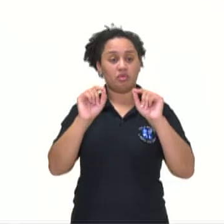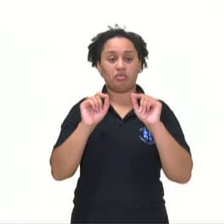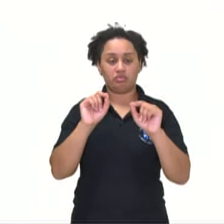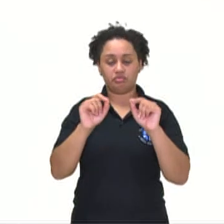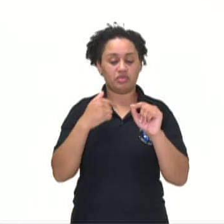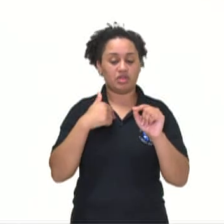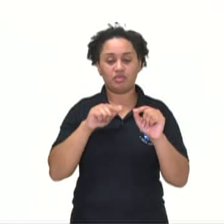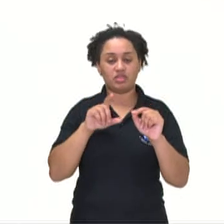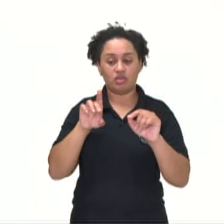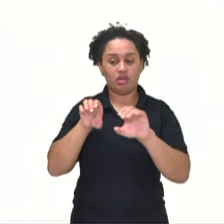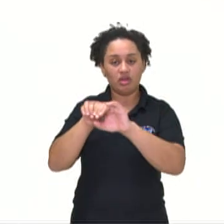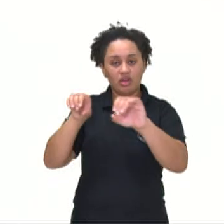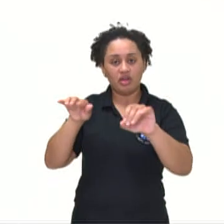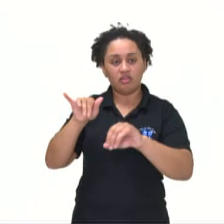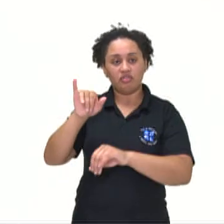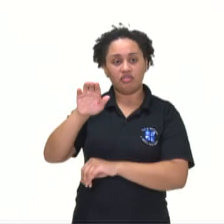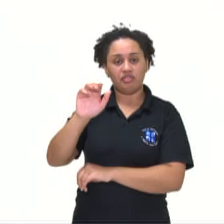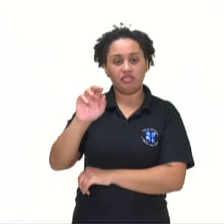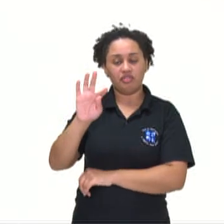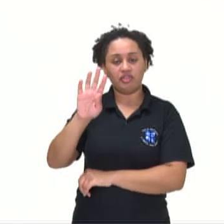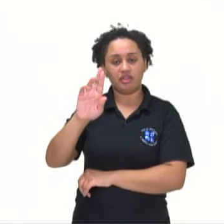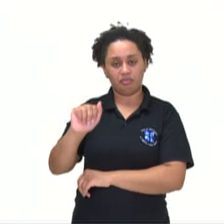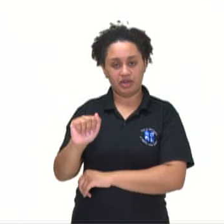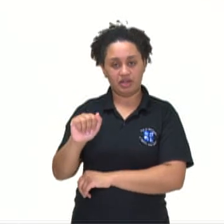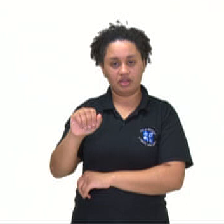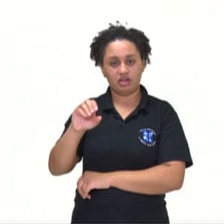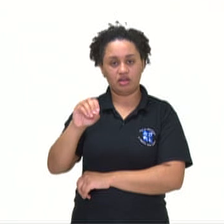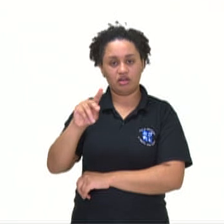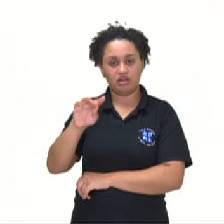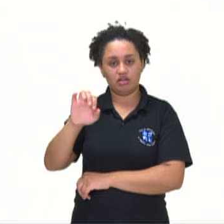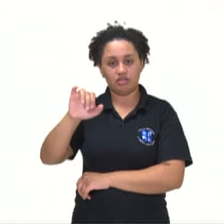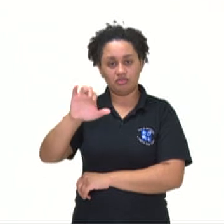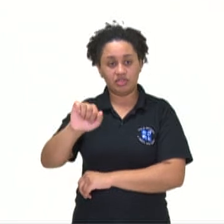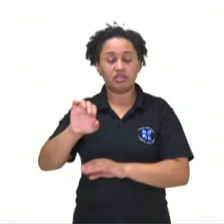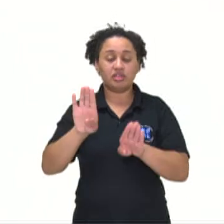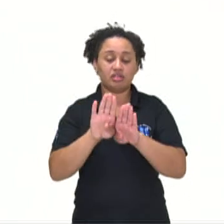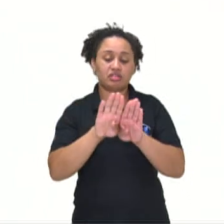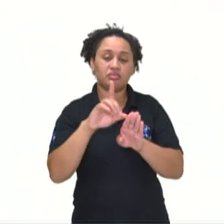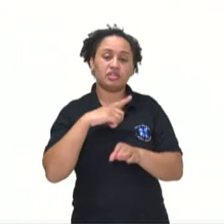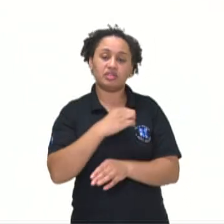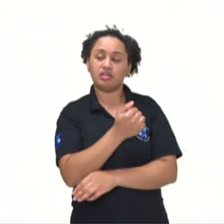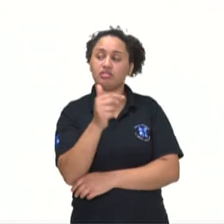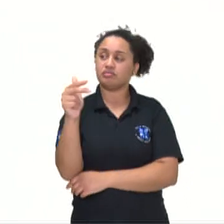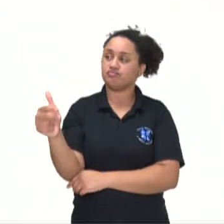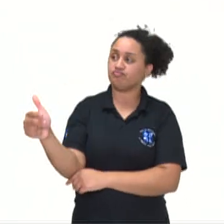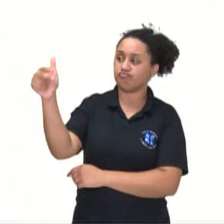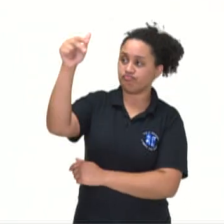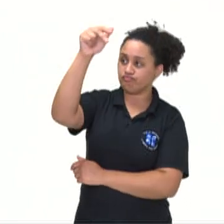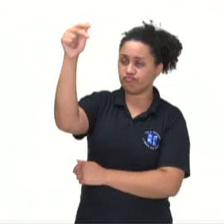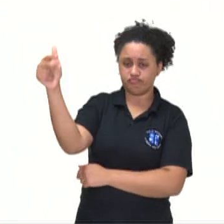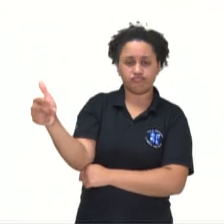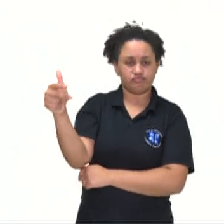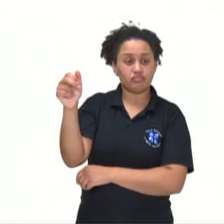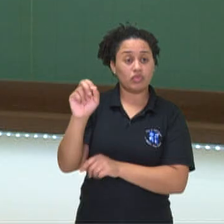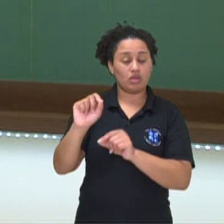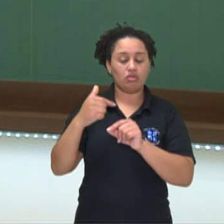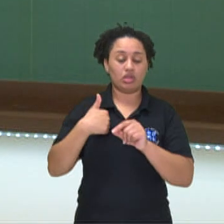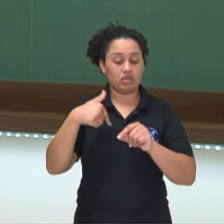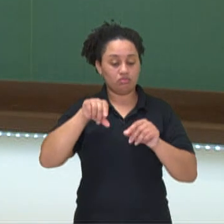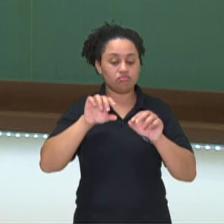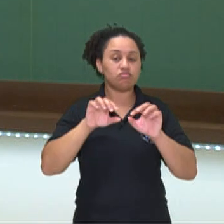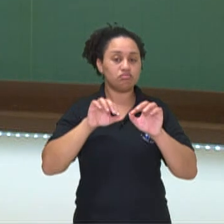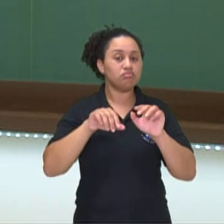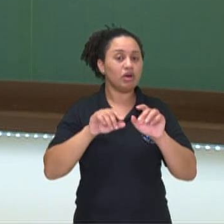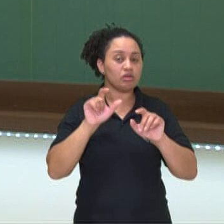da fibra óptica, nós temos também os satélites artificiais, que são esses equipamentos que nós lançamos na órbita